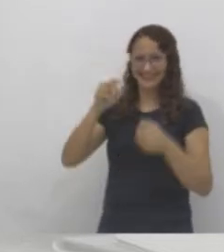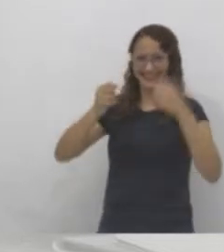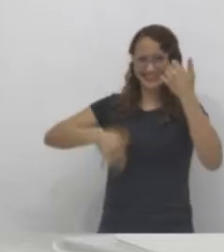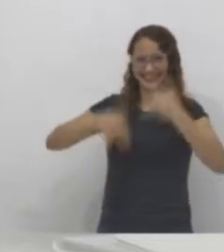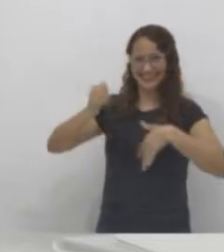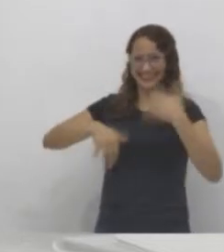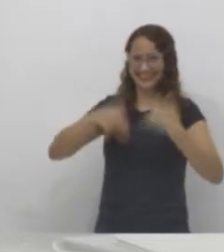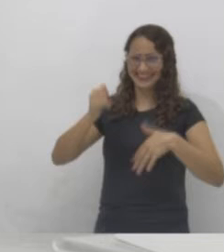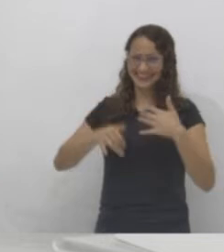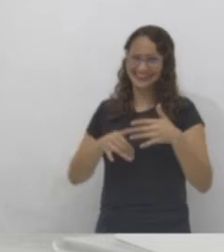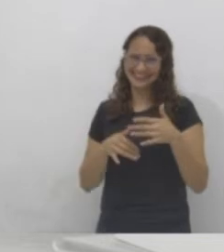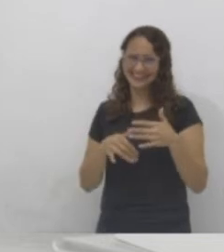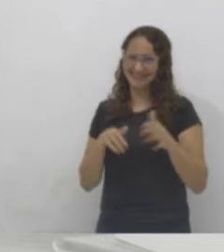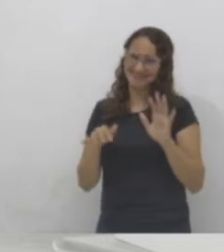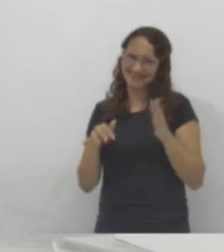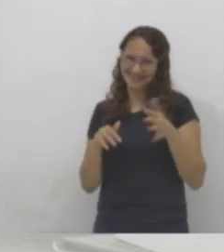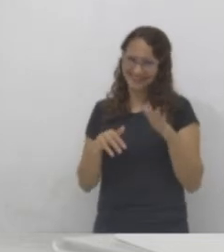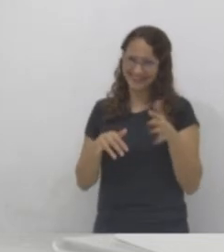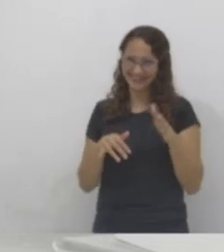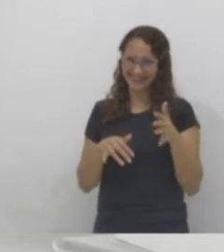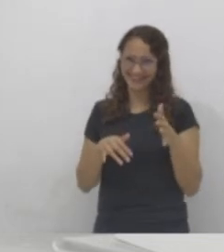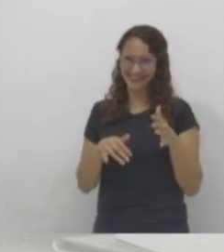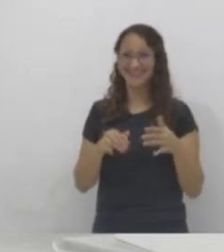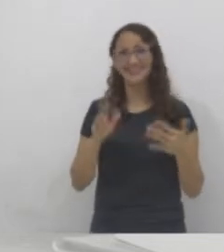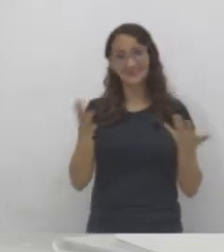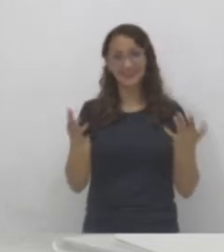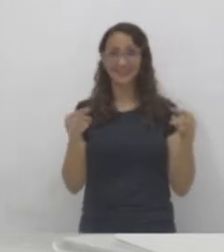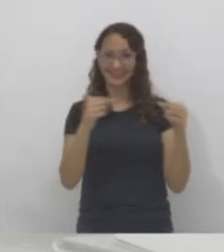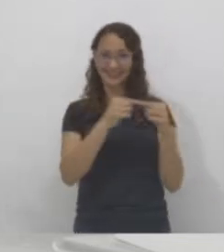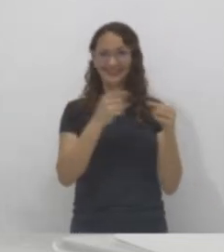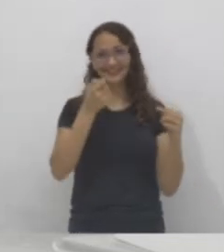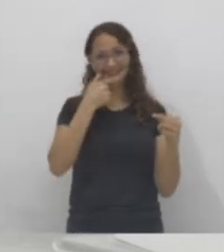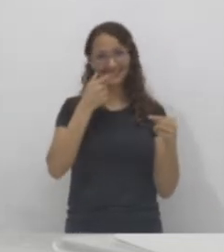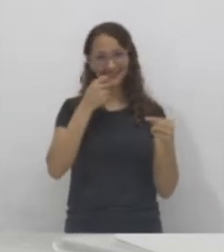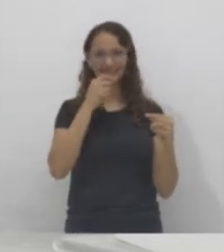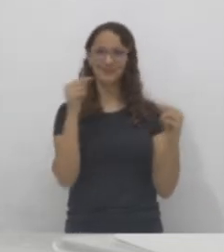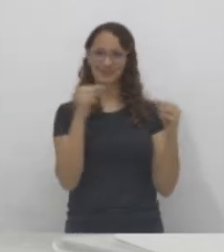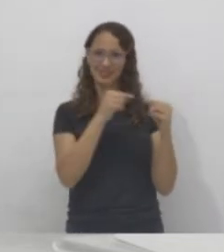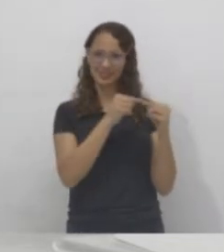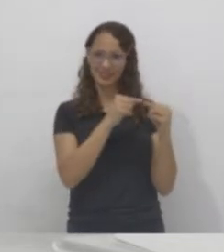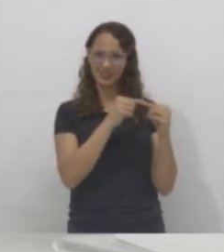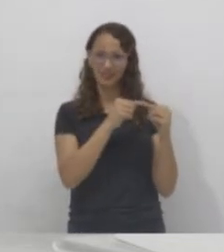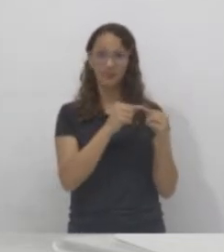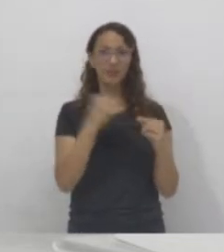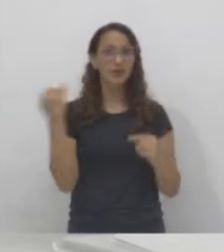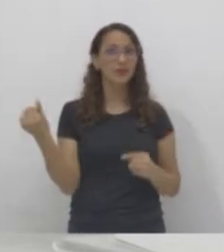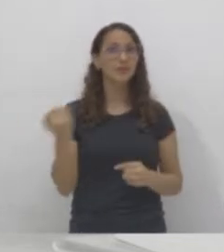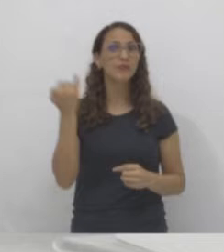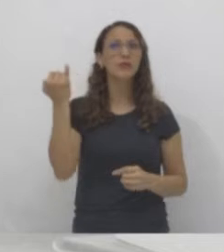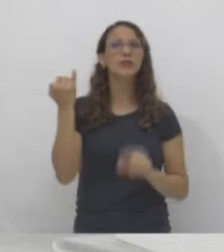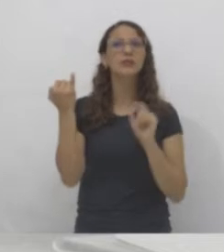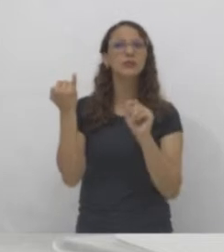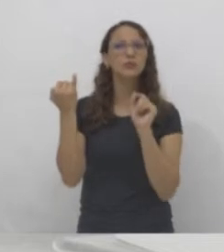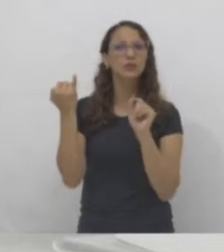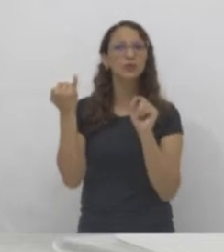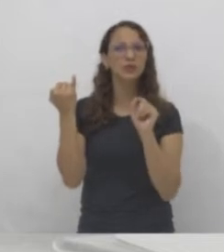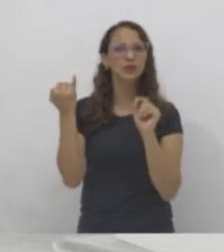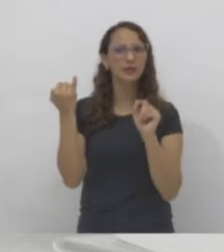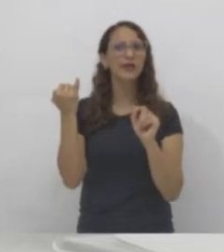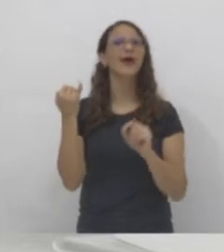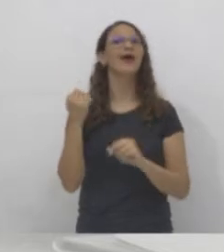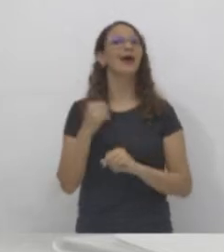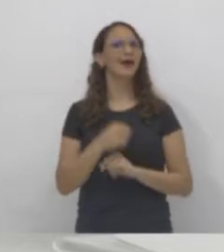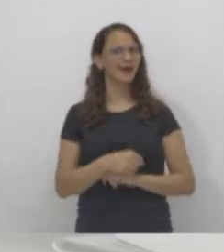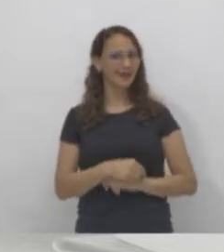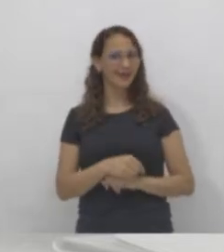piada continua tendo esse objetivo, tá certo? Muito importante nesse gênero, meninos e meninas, os sinais de pontuação